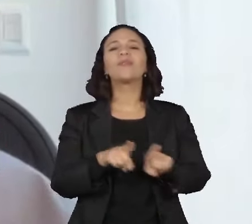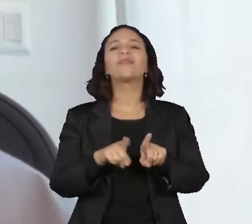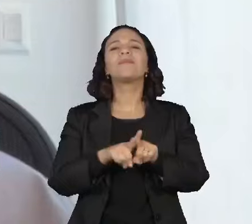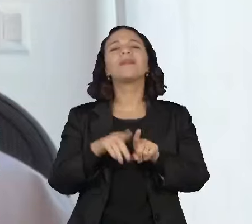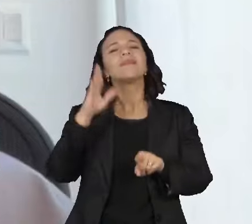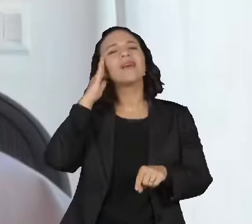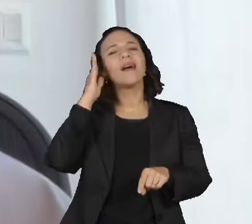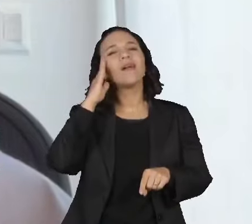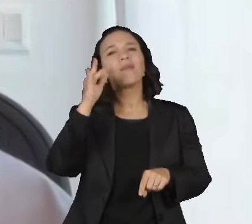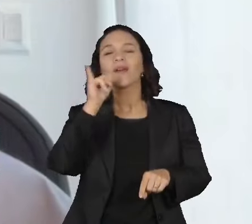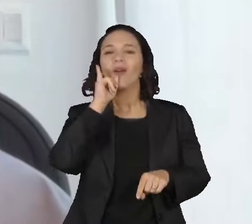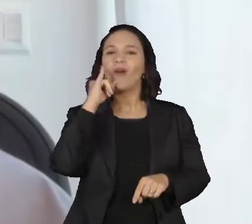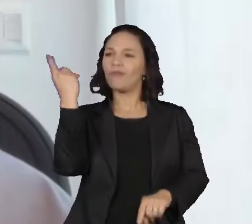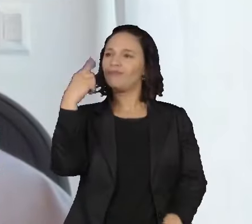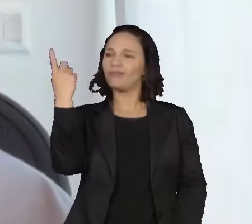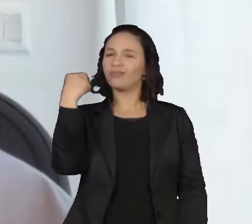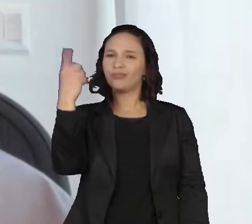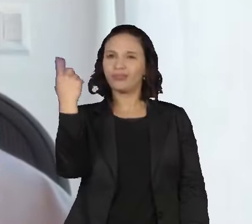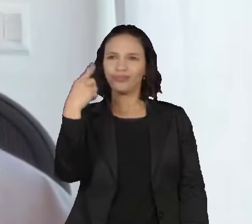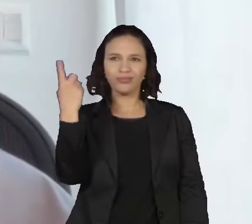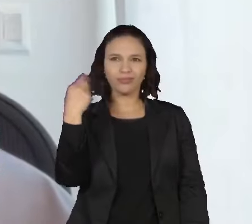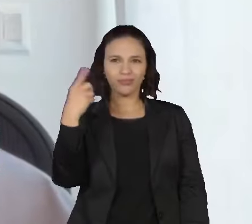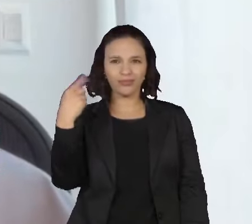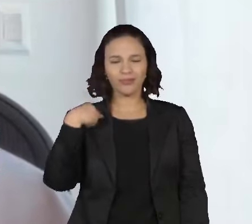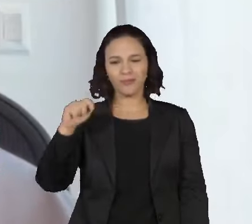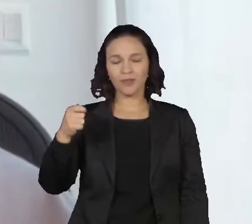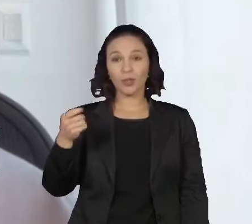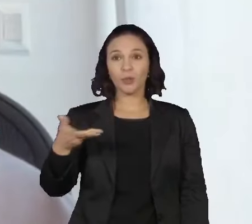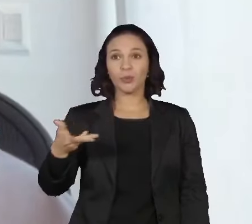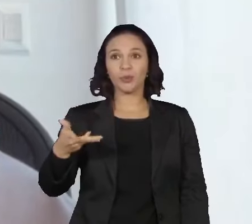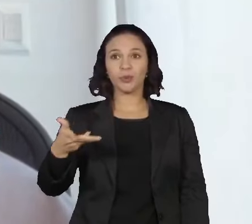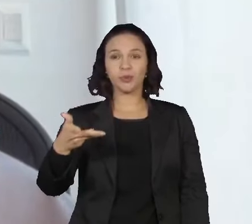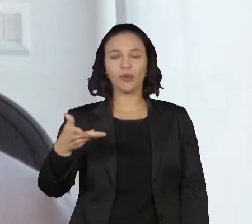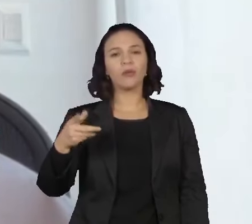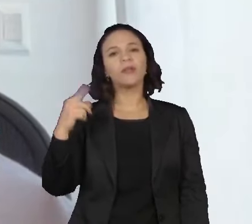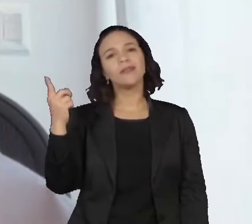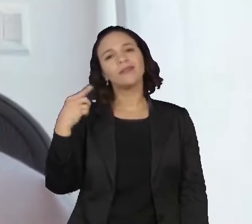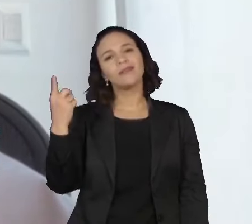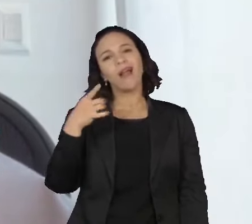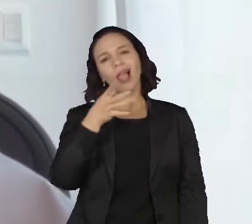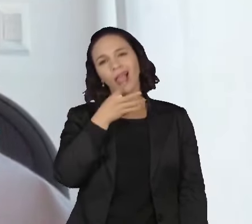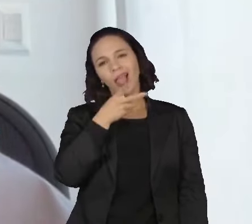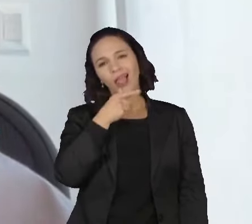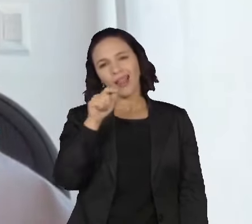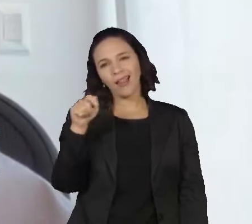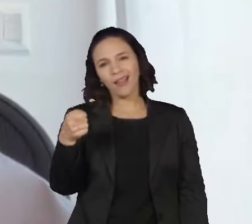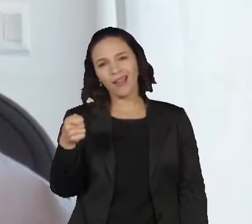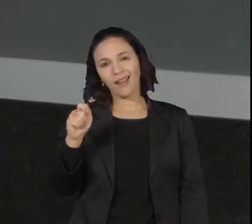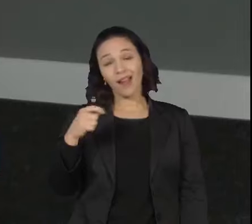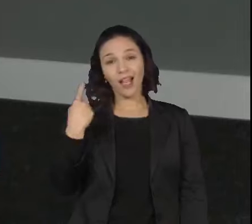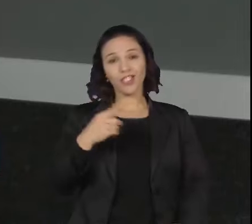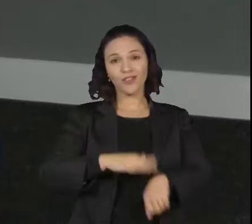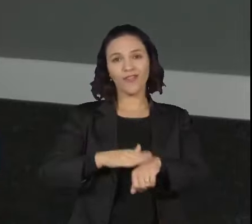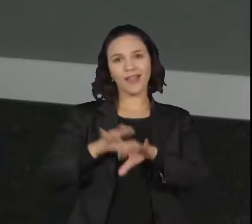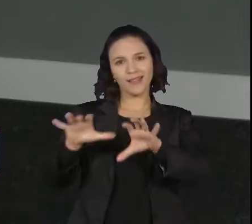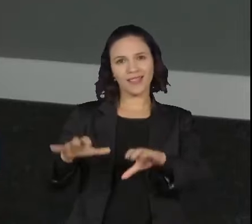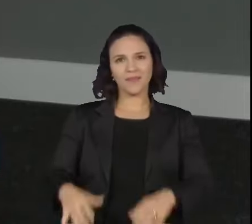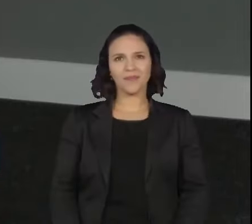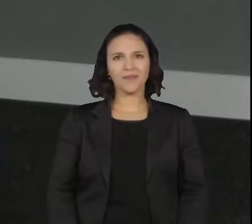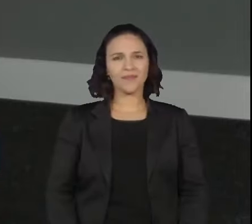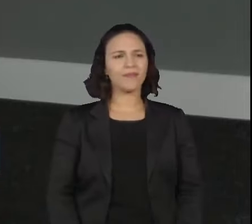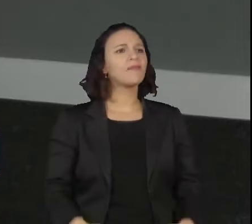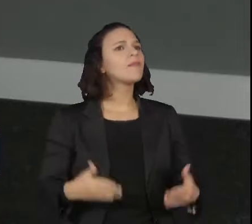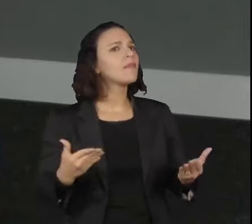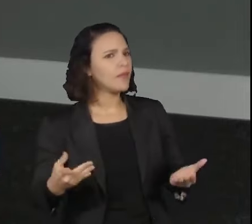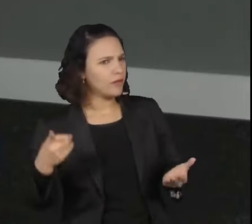do nosso ventilador, né? Que a gente acelera ou diminui. E isso que a gente faz com nossos genes. Isso reafirma